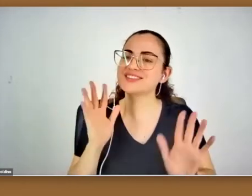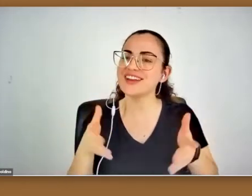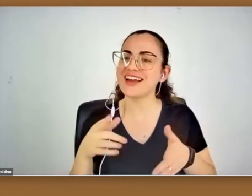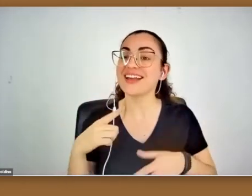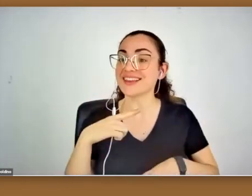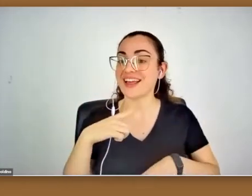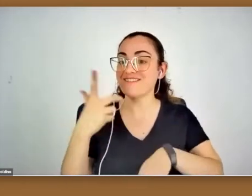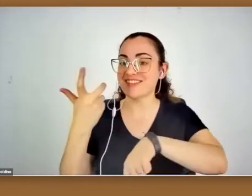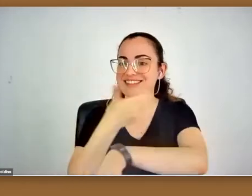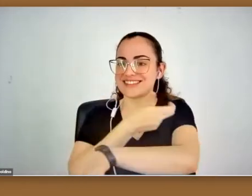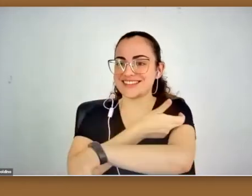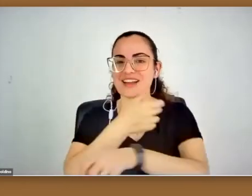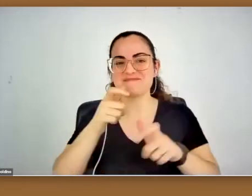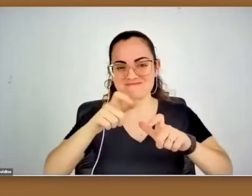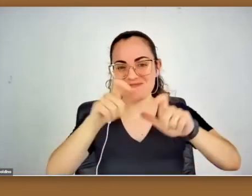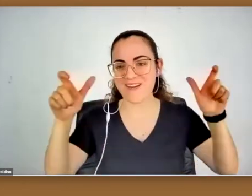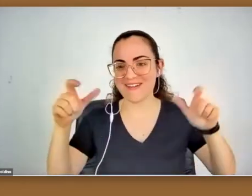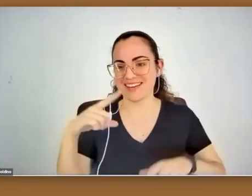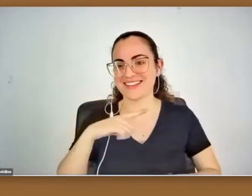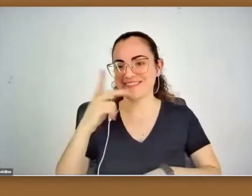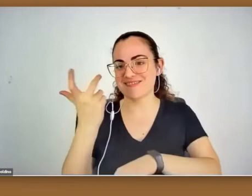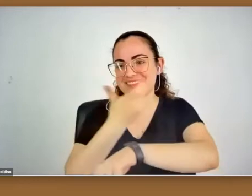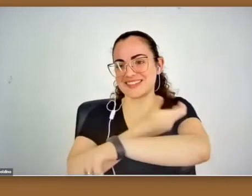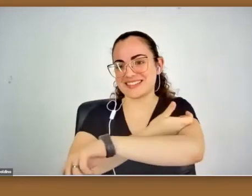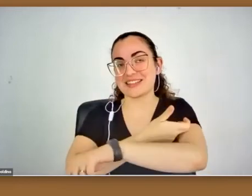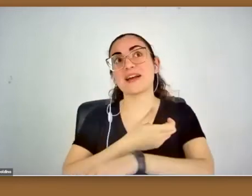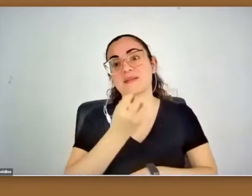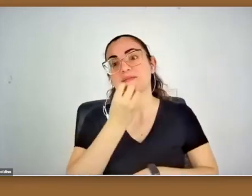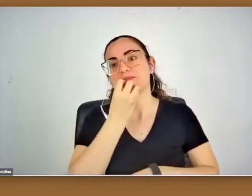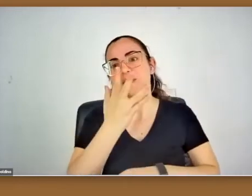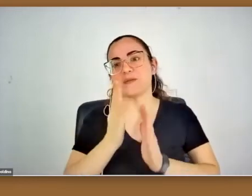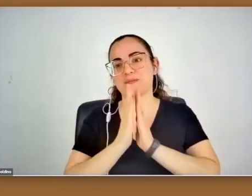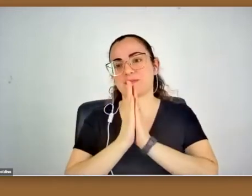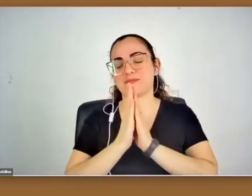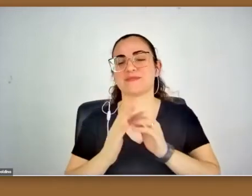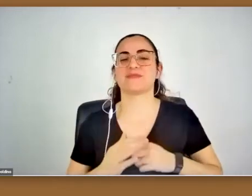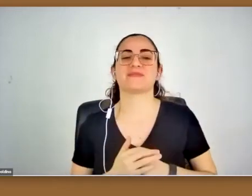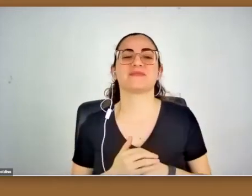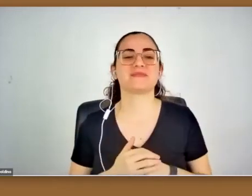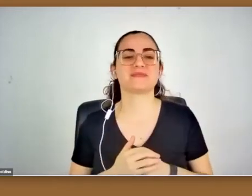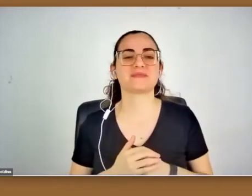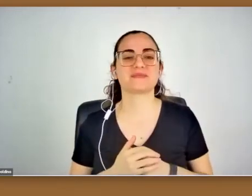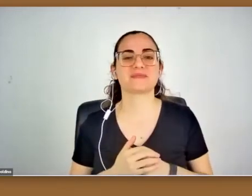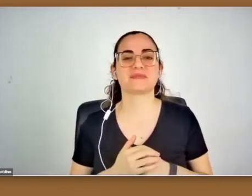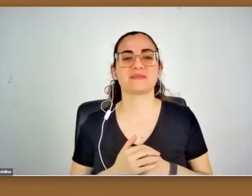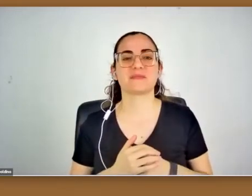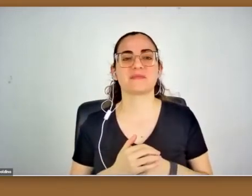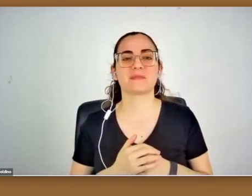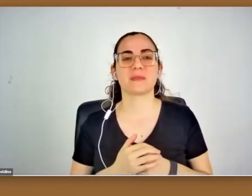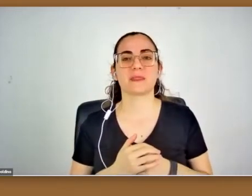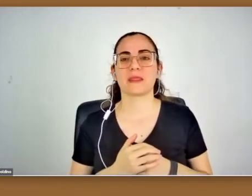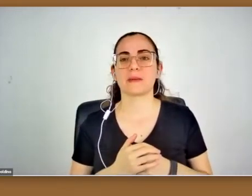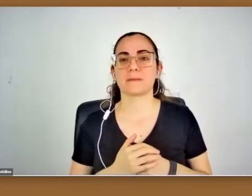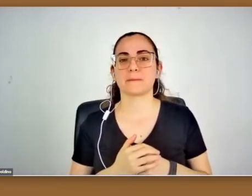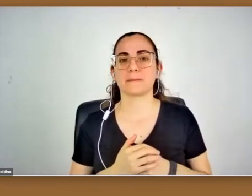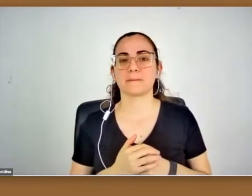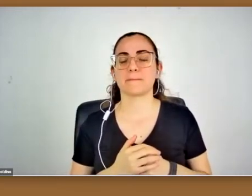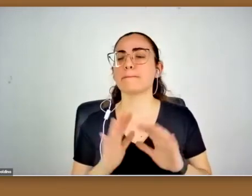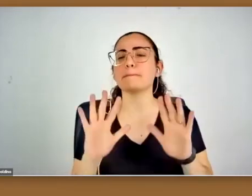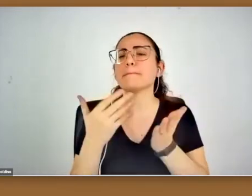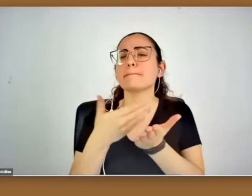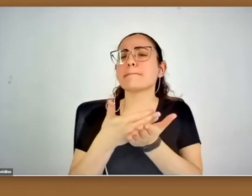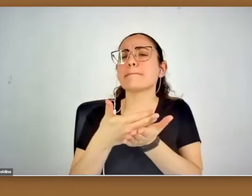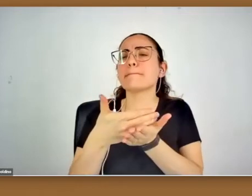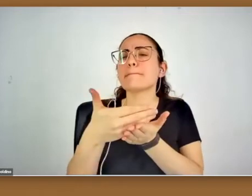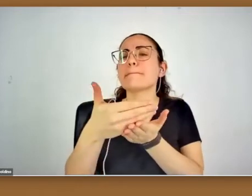aí contra a febre amarela. O bom é que ela tem vacina, né? Mas, pessoal, lá, né, pro final